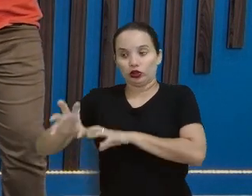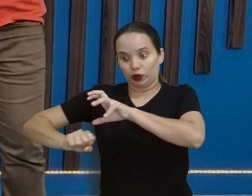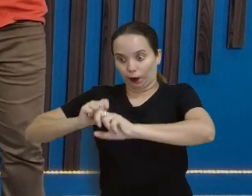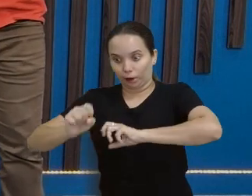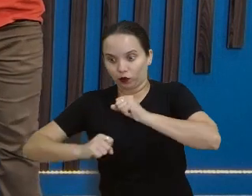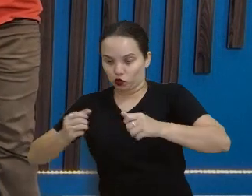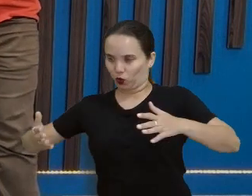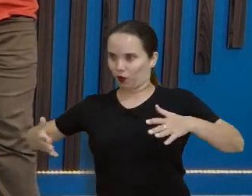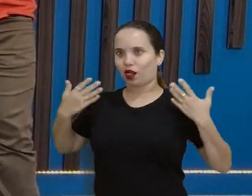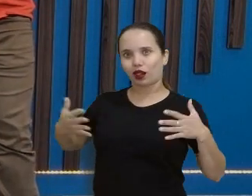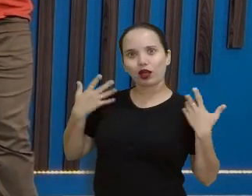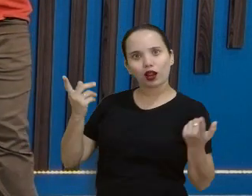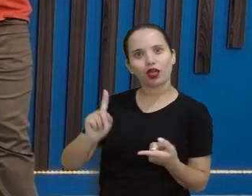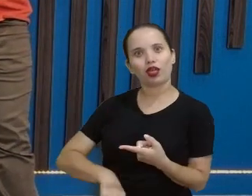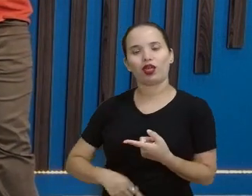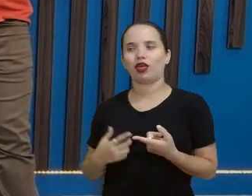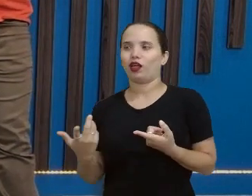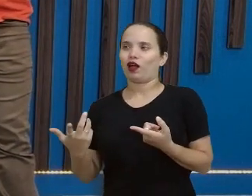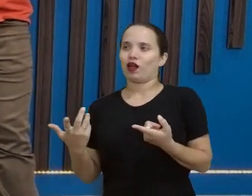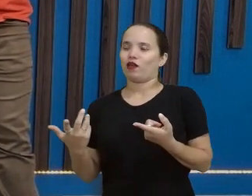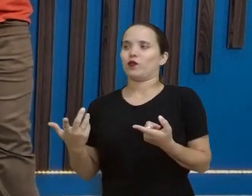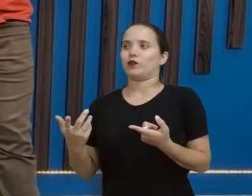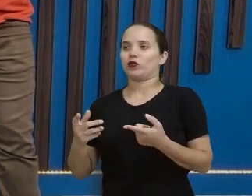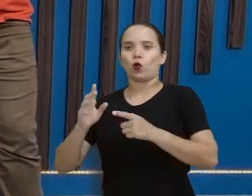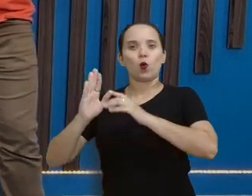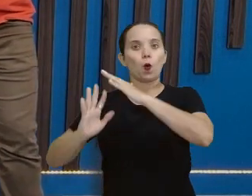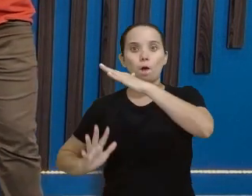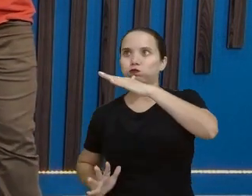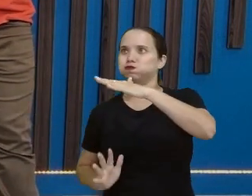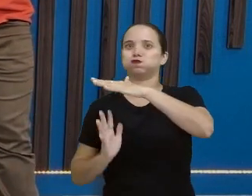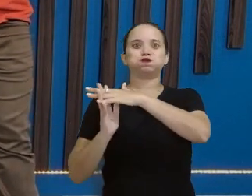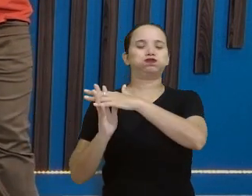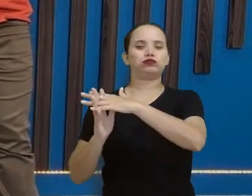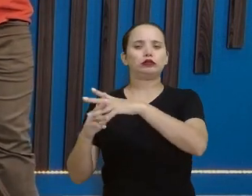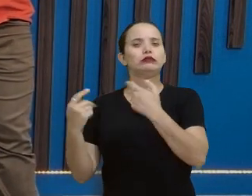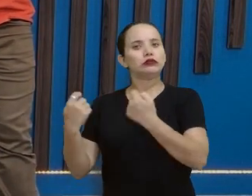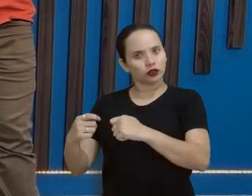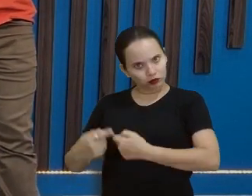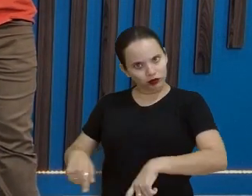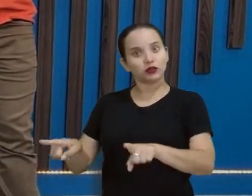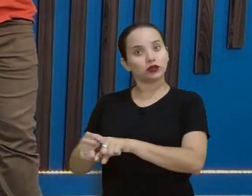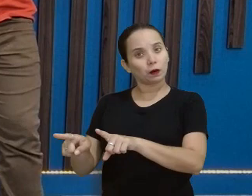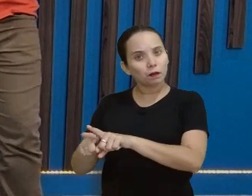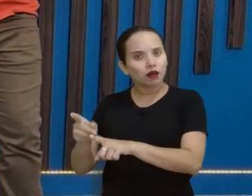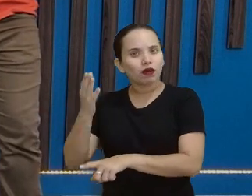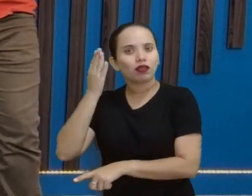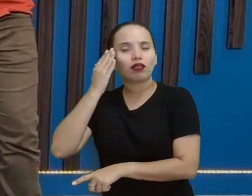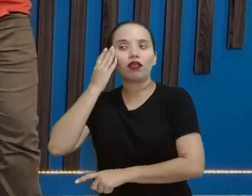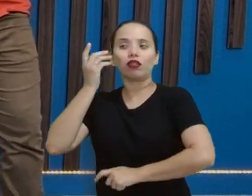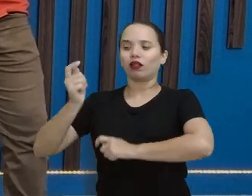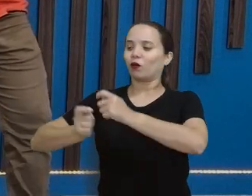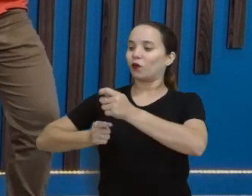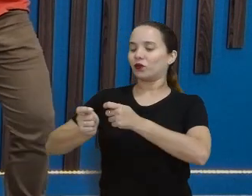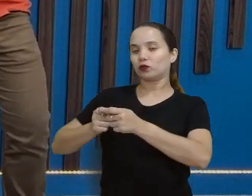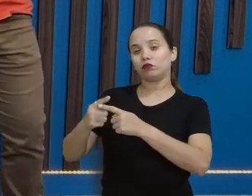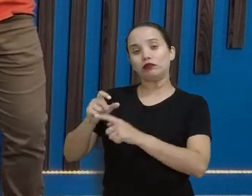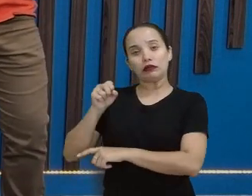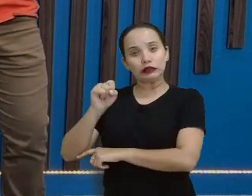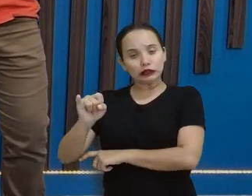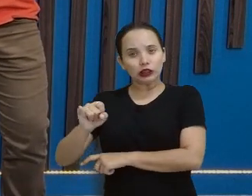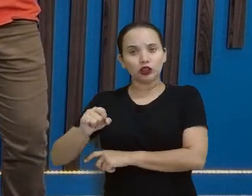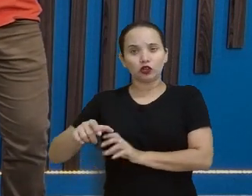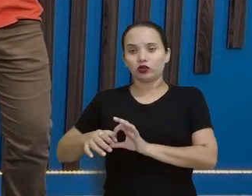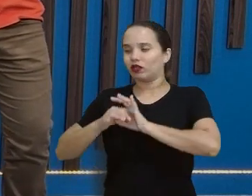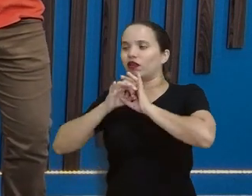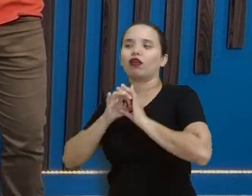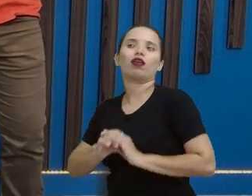como alegria, né, com um estado de êxtase, a gente tem que também aprender a lidar com elas, né? Porque Sim. muitas vezes a gente se deixa levar, né,